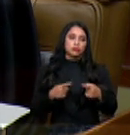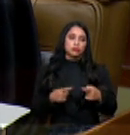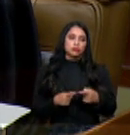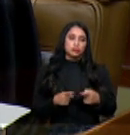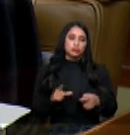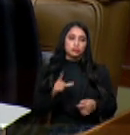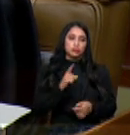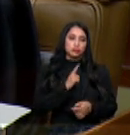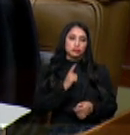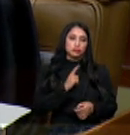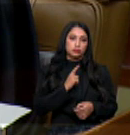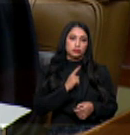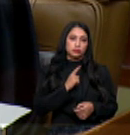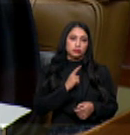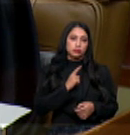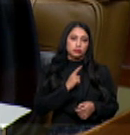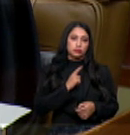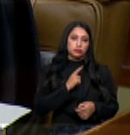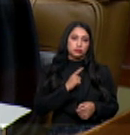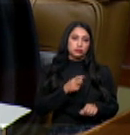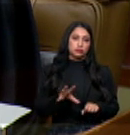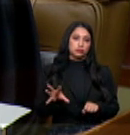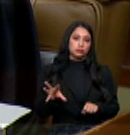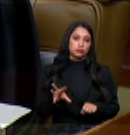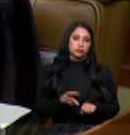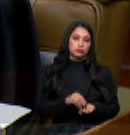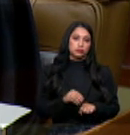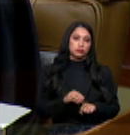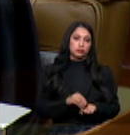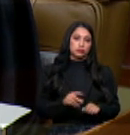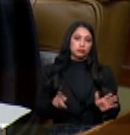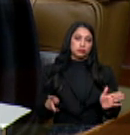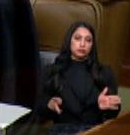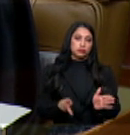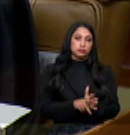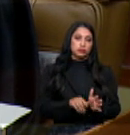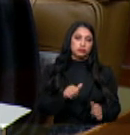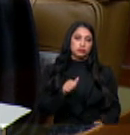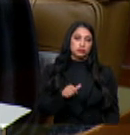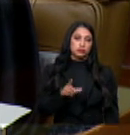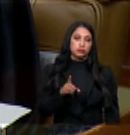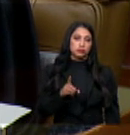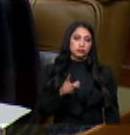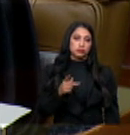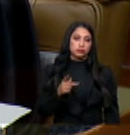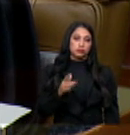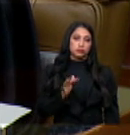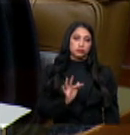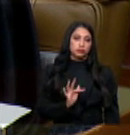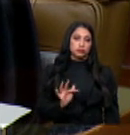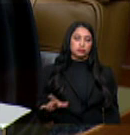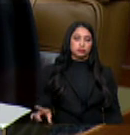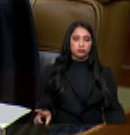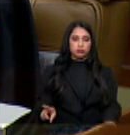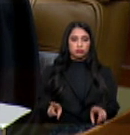pressuposto de conhecimento da própria ADPF. Cito também,